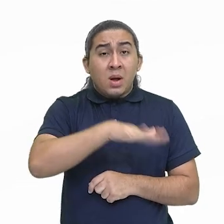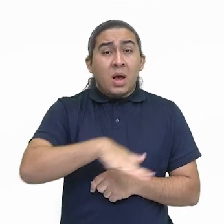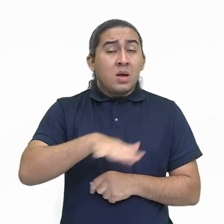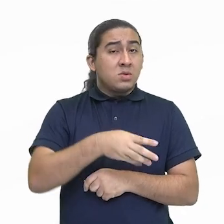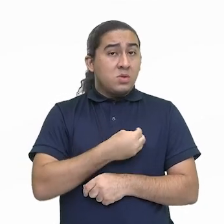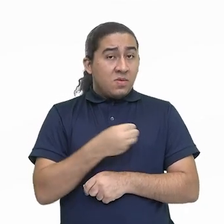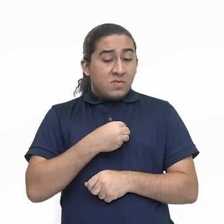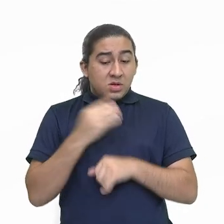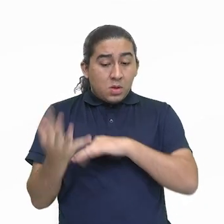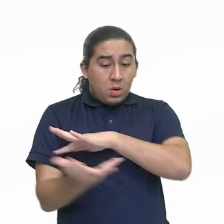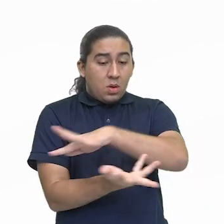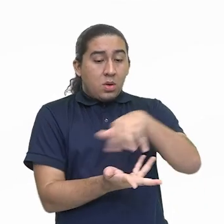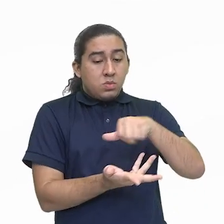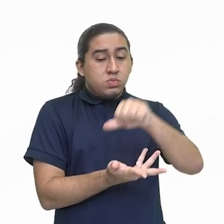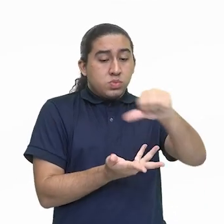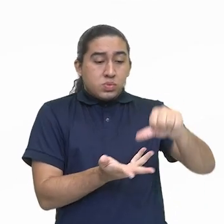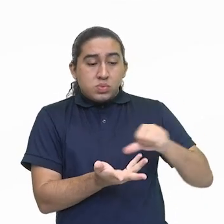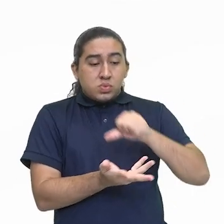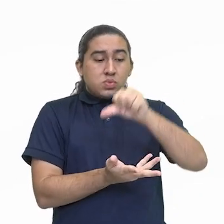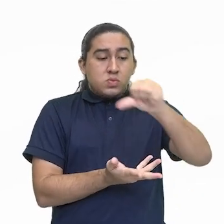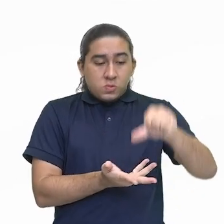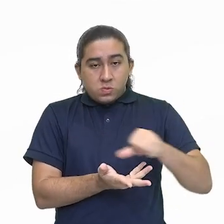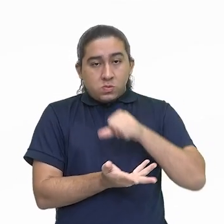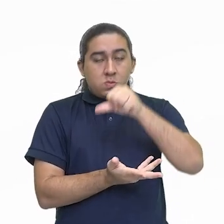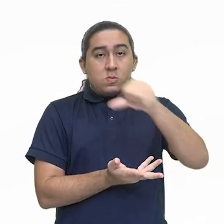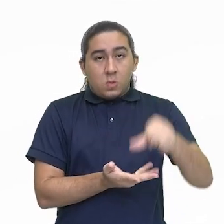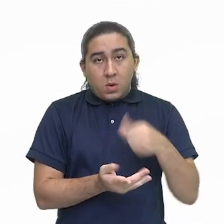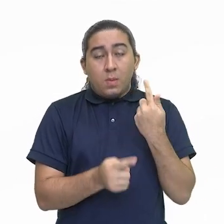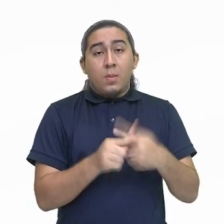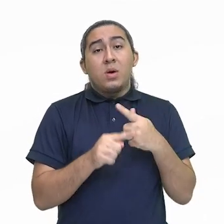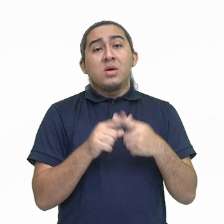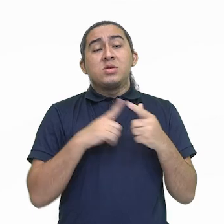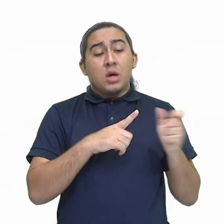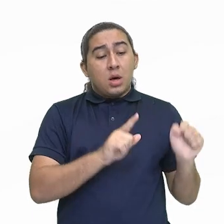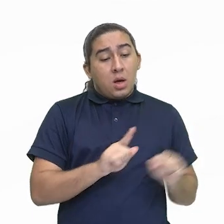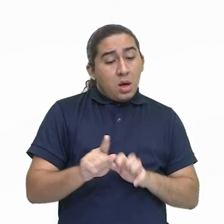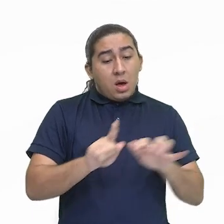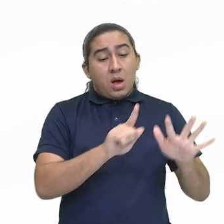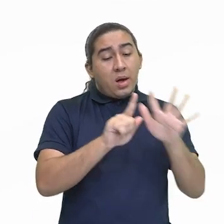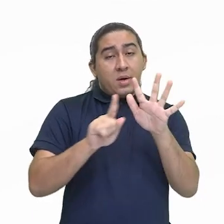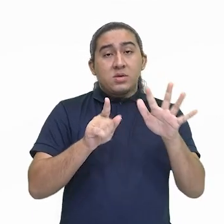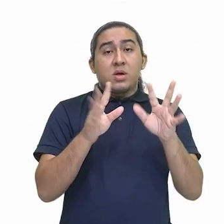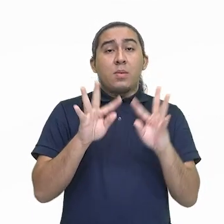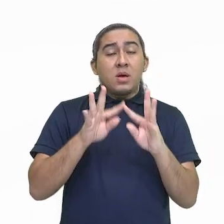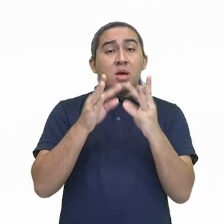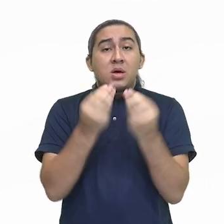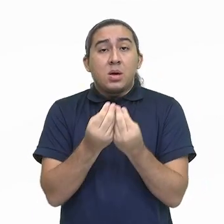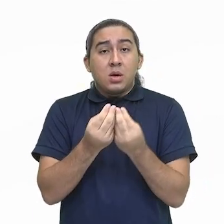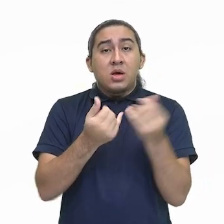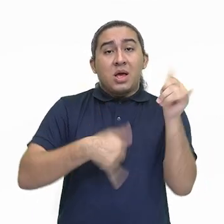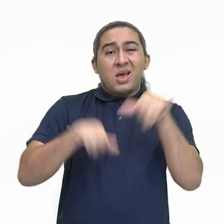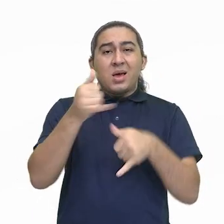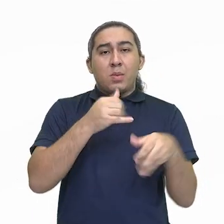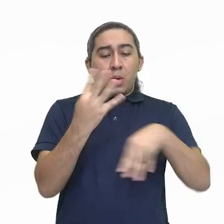aos poucos, né? Através desse desprendimento de gases, das reações químicas que vão acontecendo no ambiente